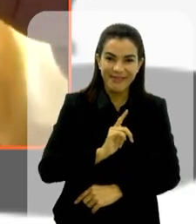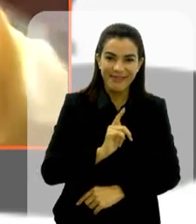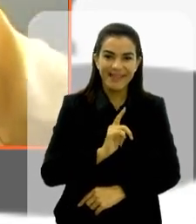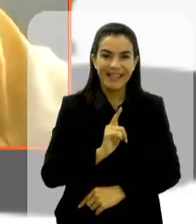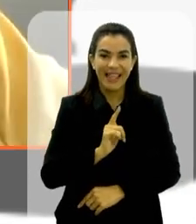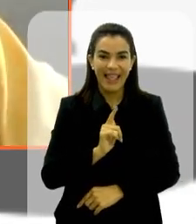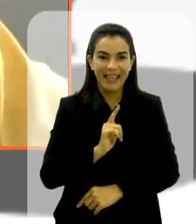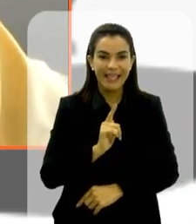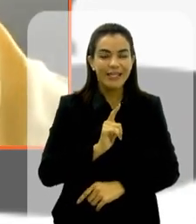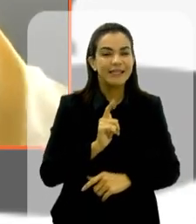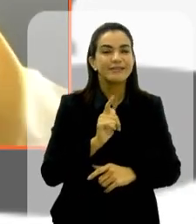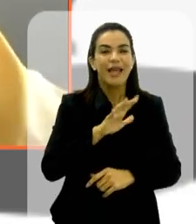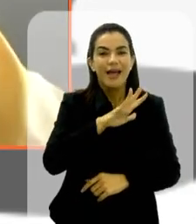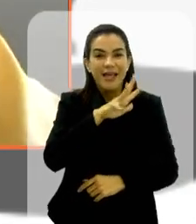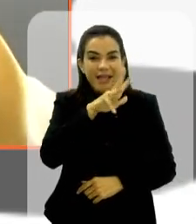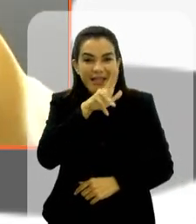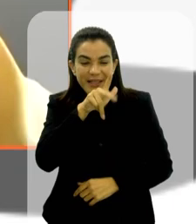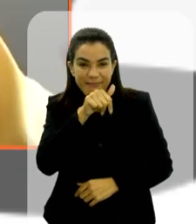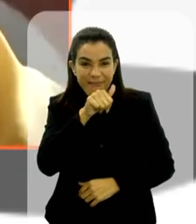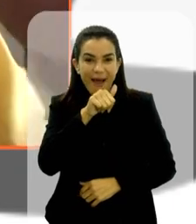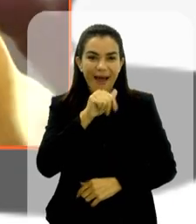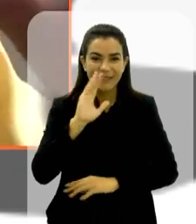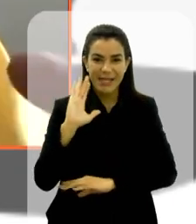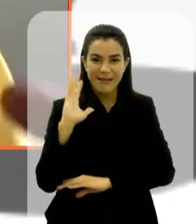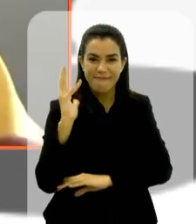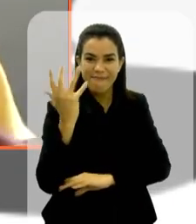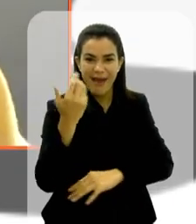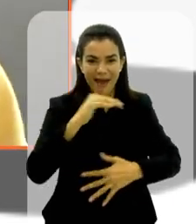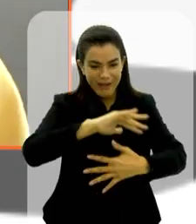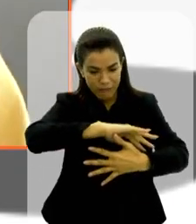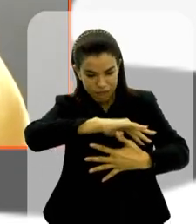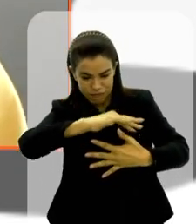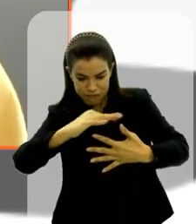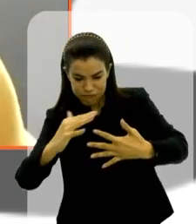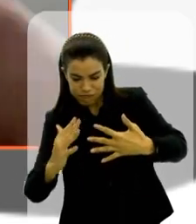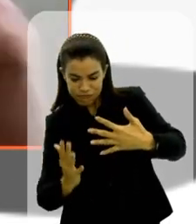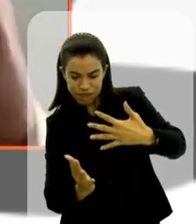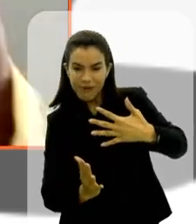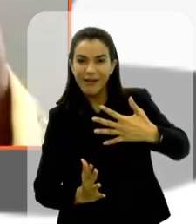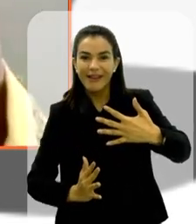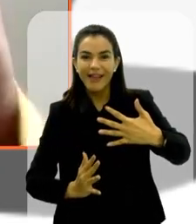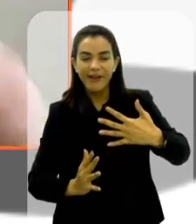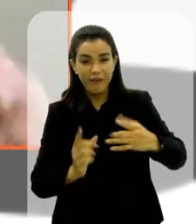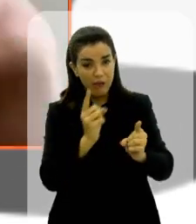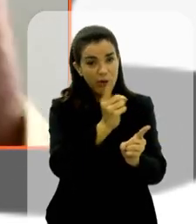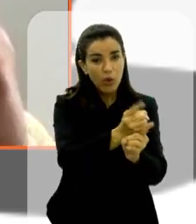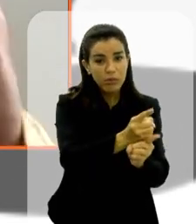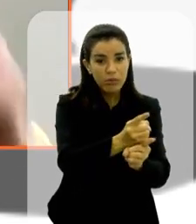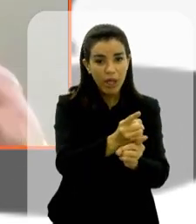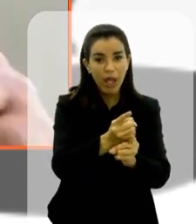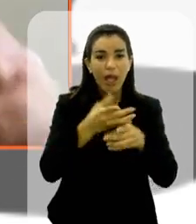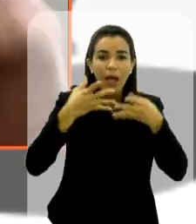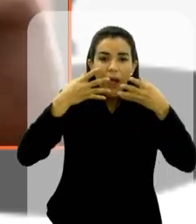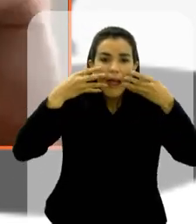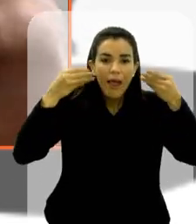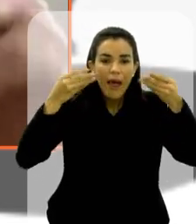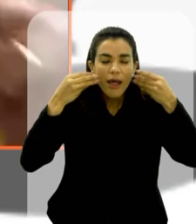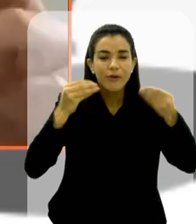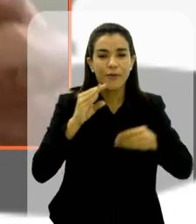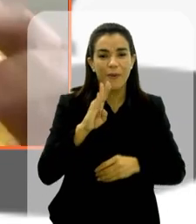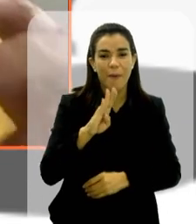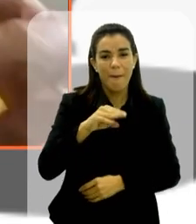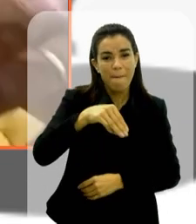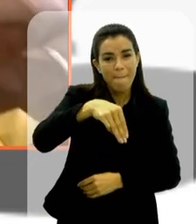de determinados animais na Mata Atlântica, vai encontrar lá, sim, o gato Maracajá, que